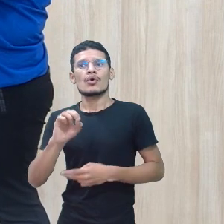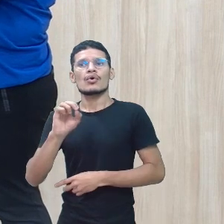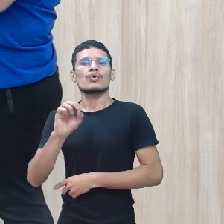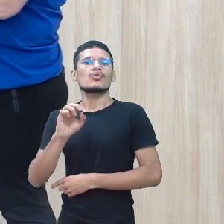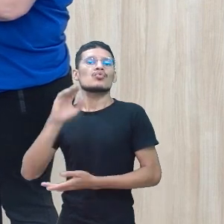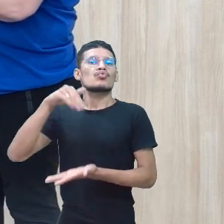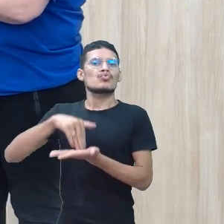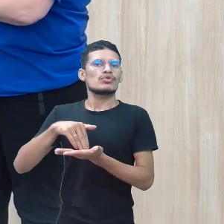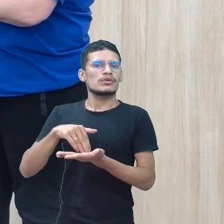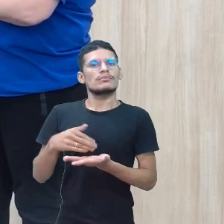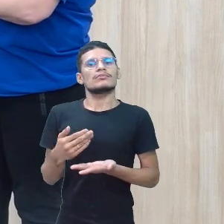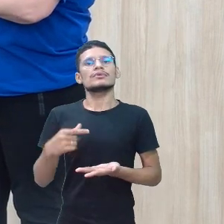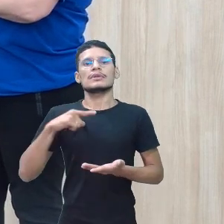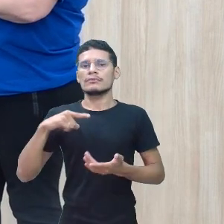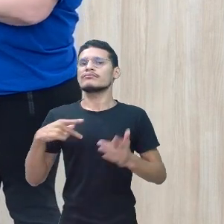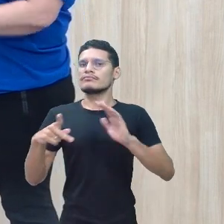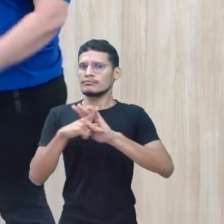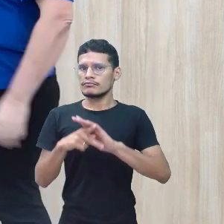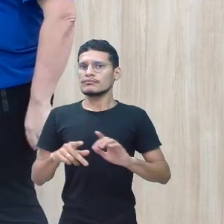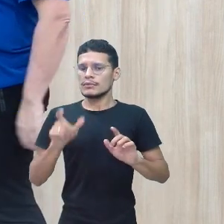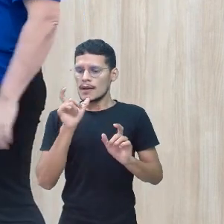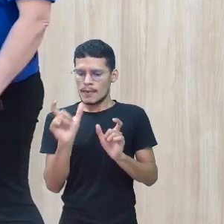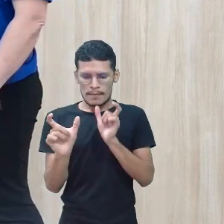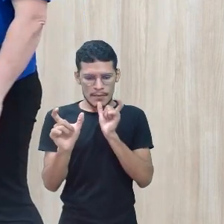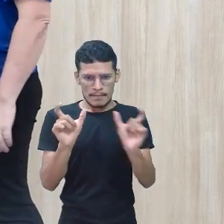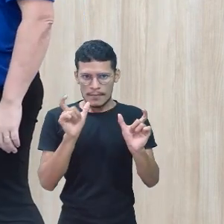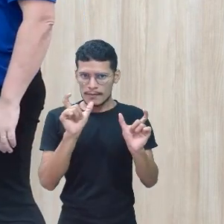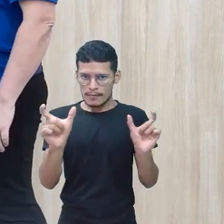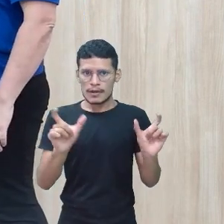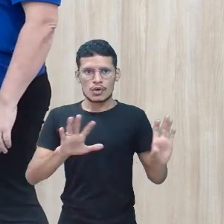dessa subclasse de palavras.